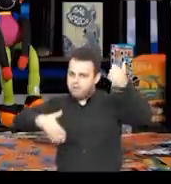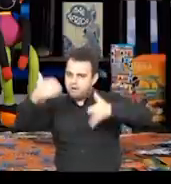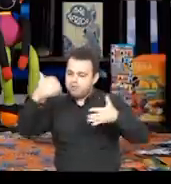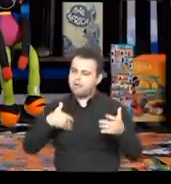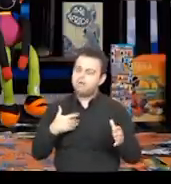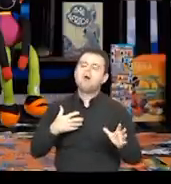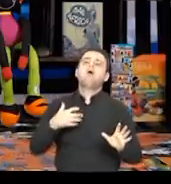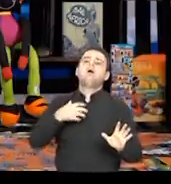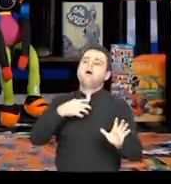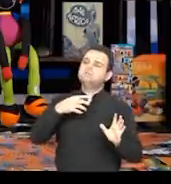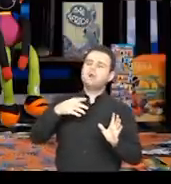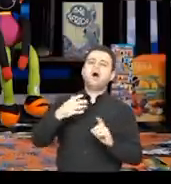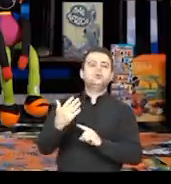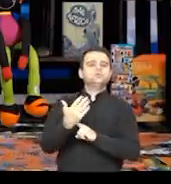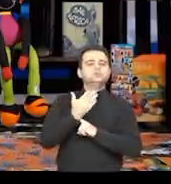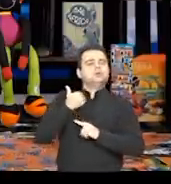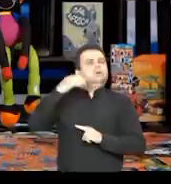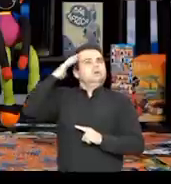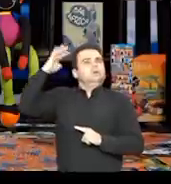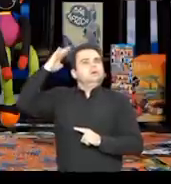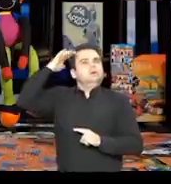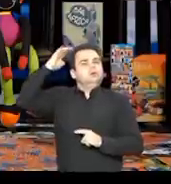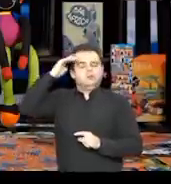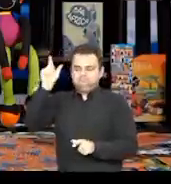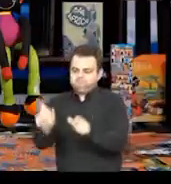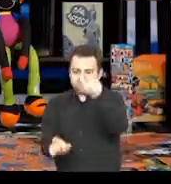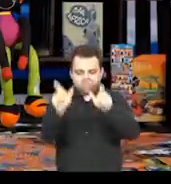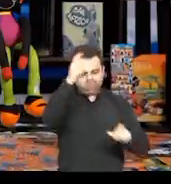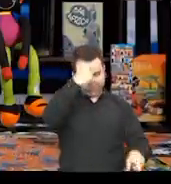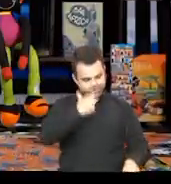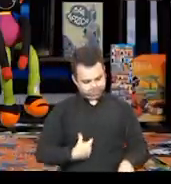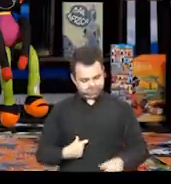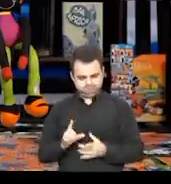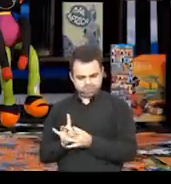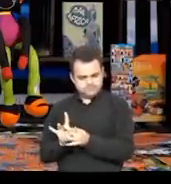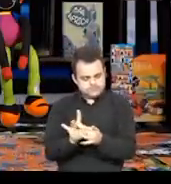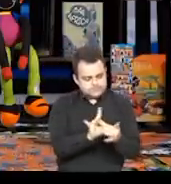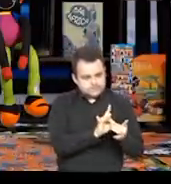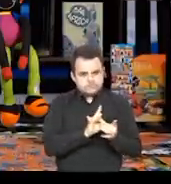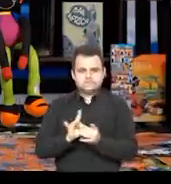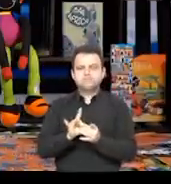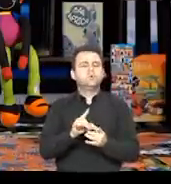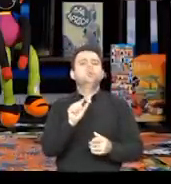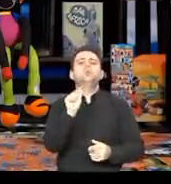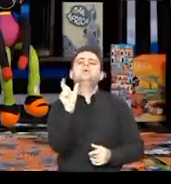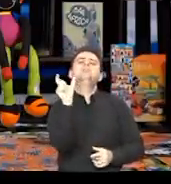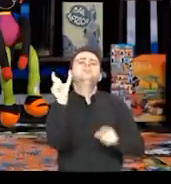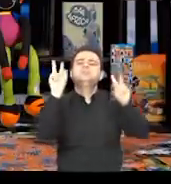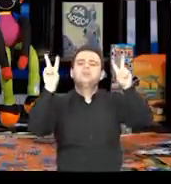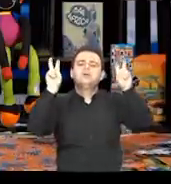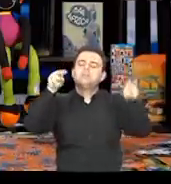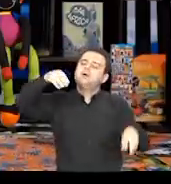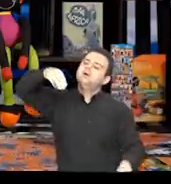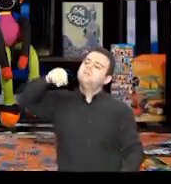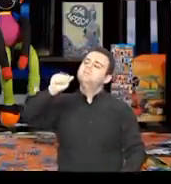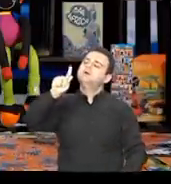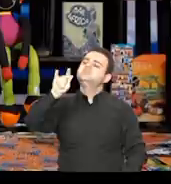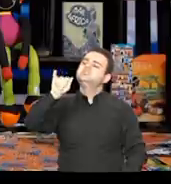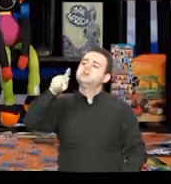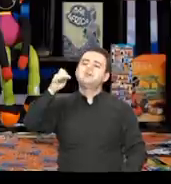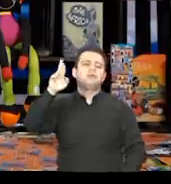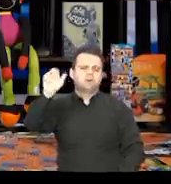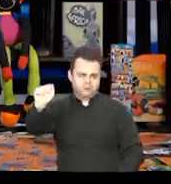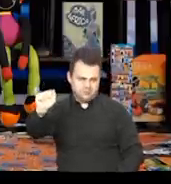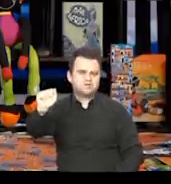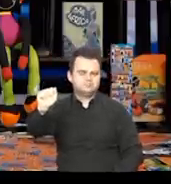mais coletivos, mais próximos, mais humanos, um pouquinho do que é magia negra. Vamos lá?